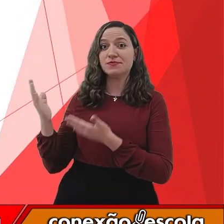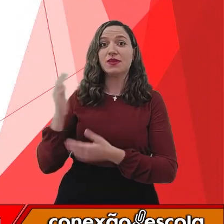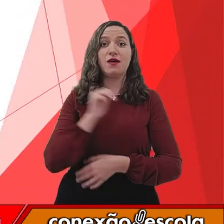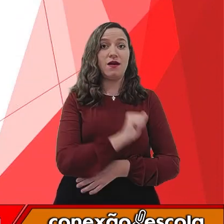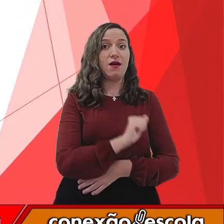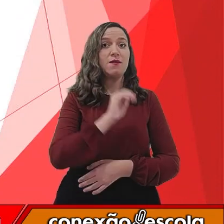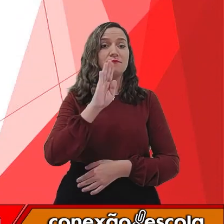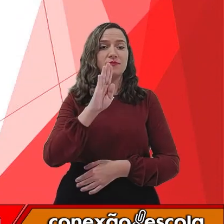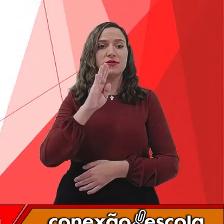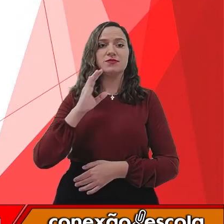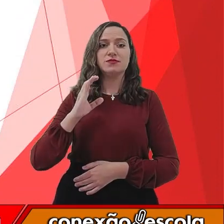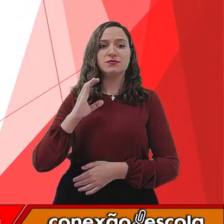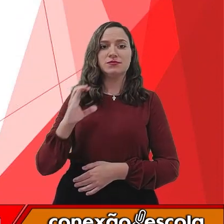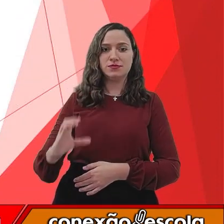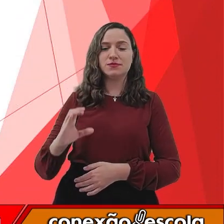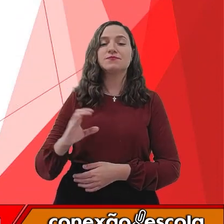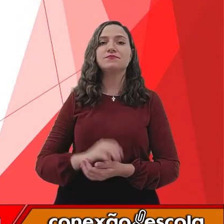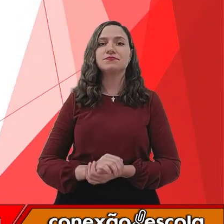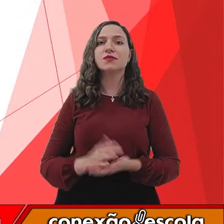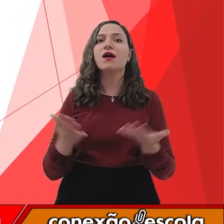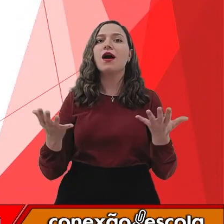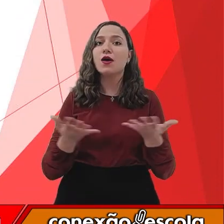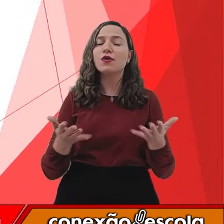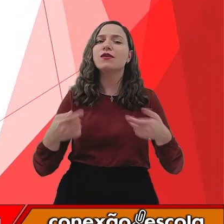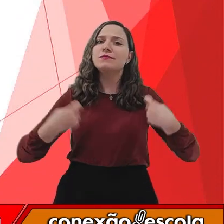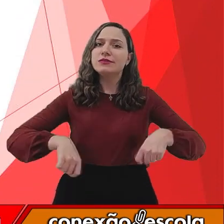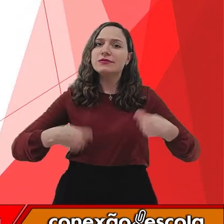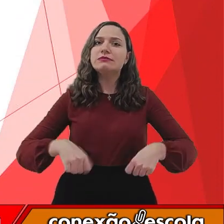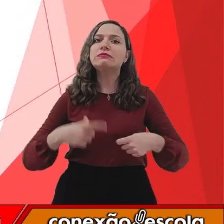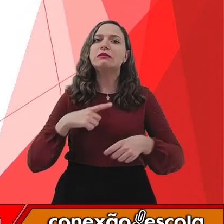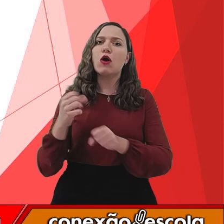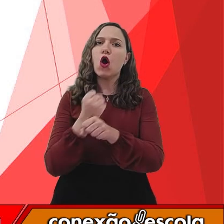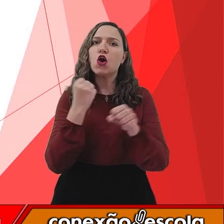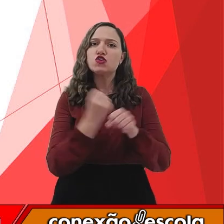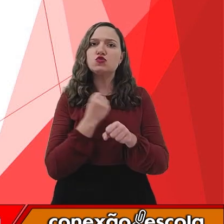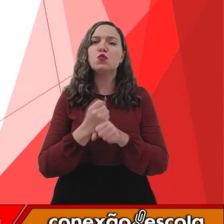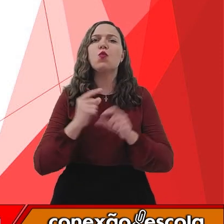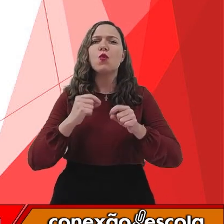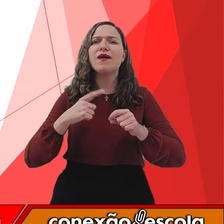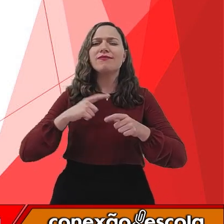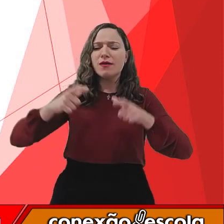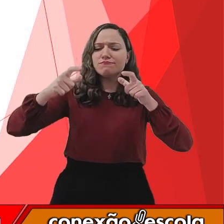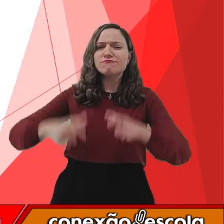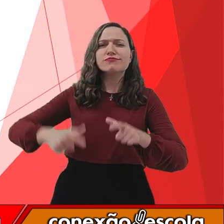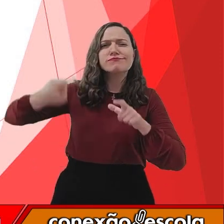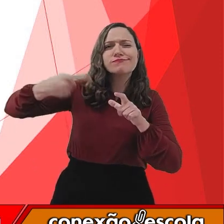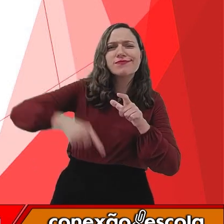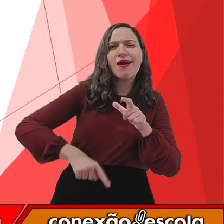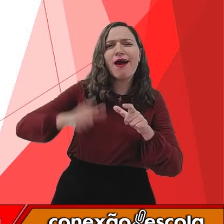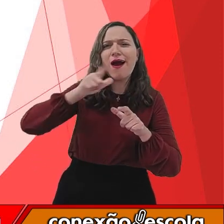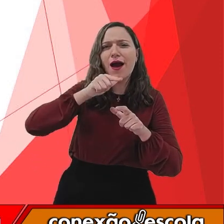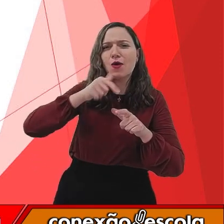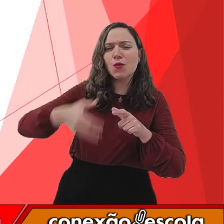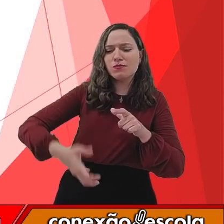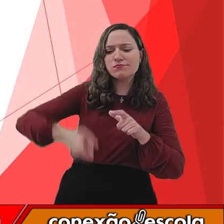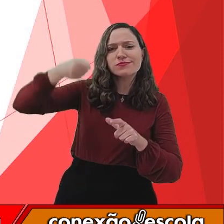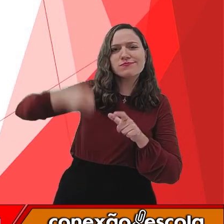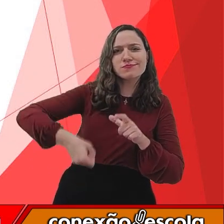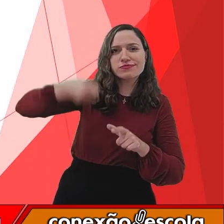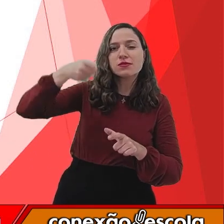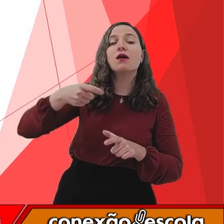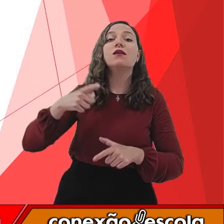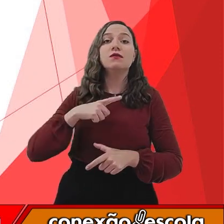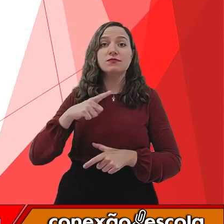C. Pretende-se construir um poço artesiano que fique à mesma medida de distância de cada uma das